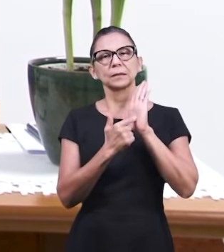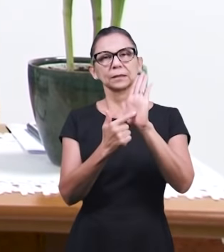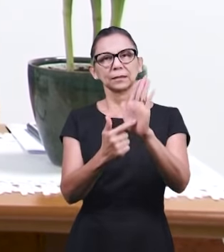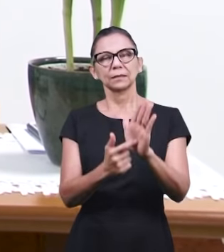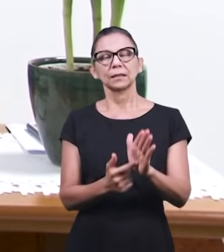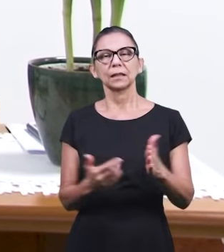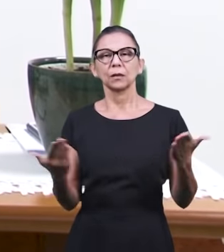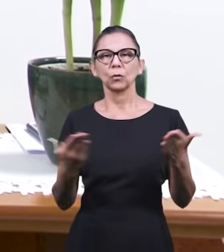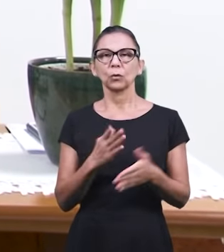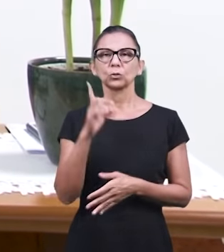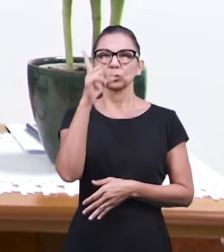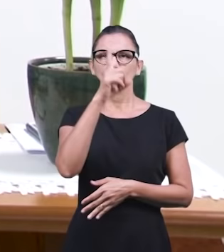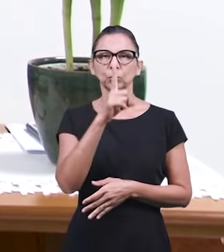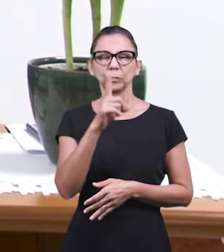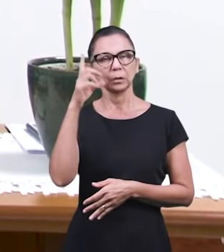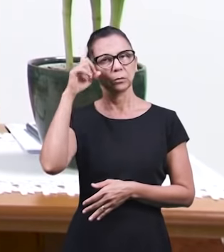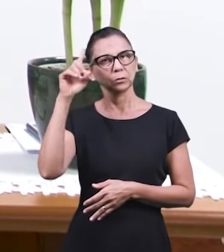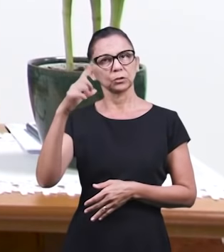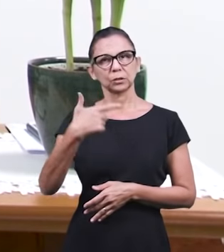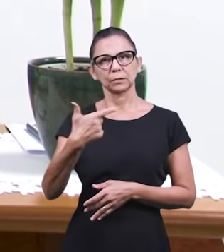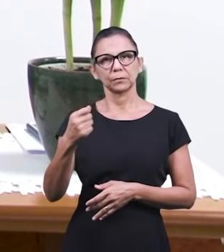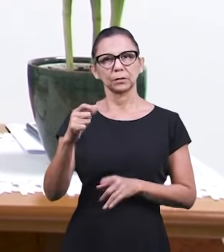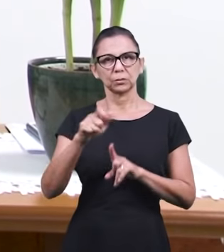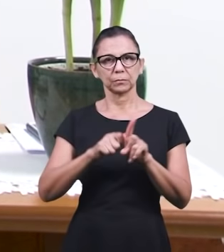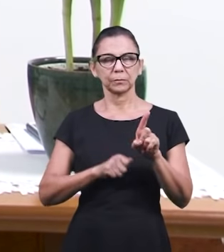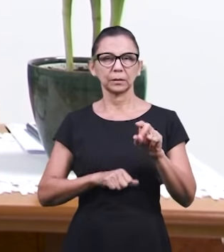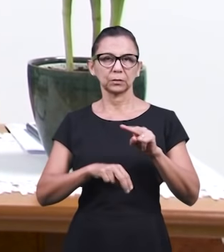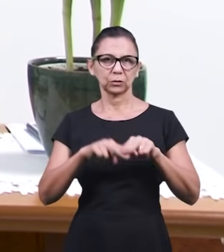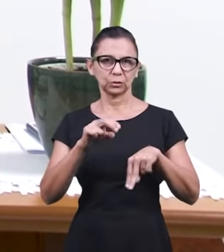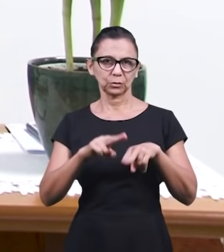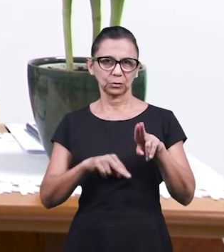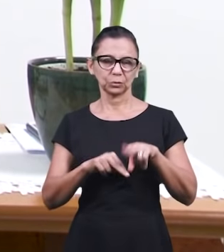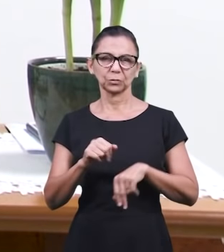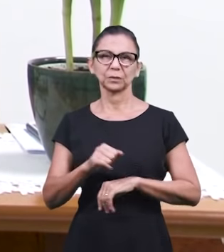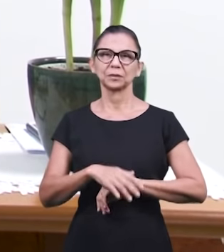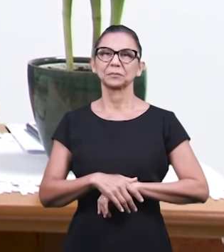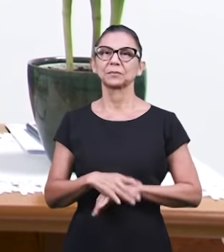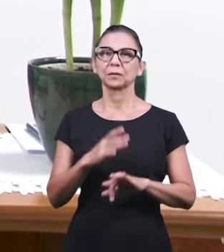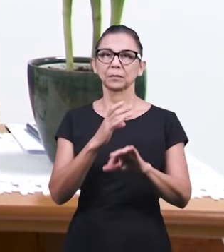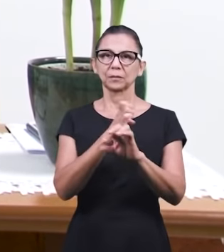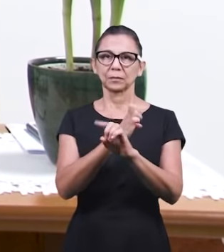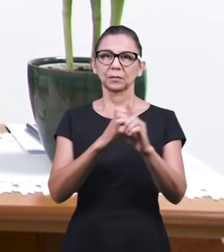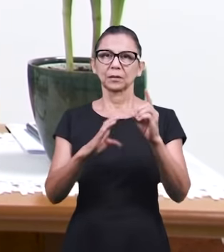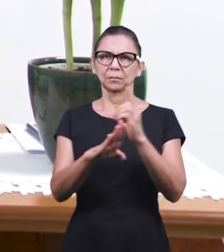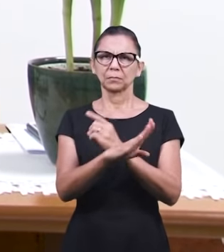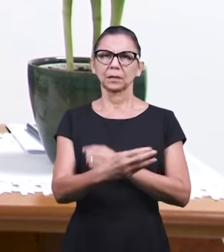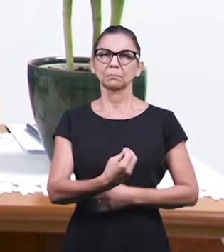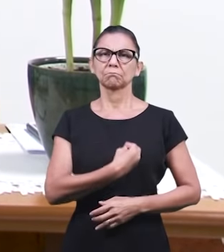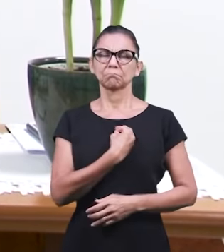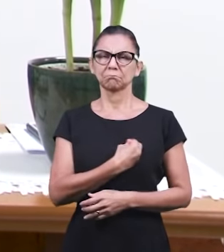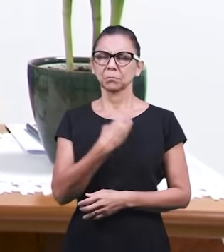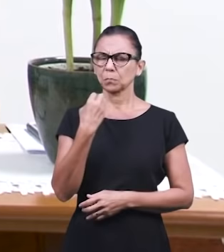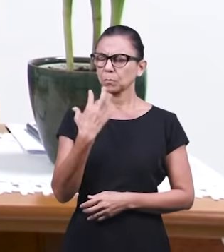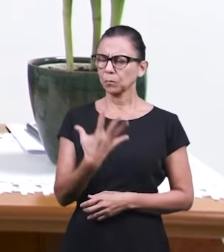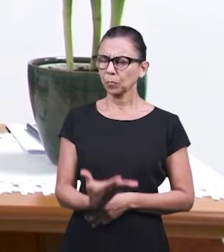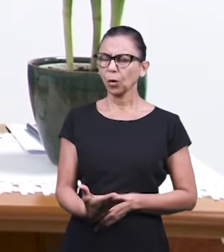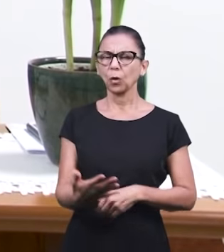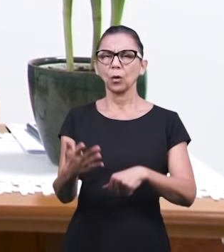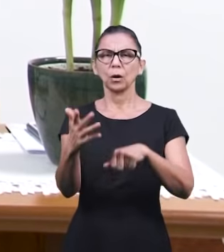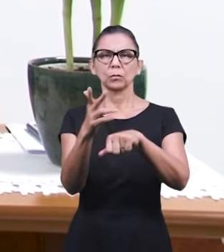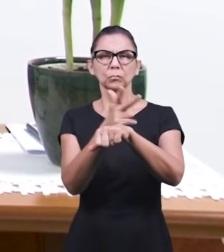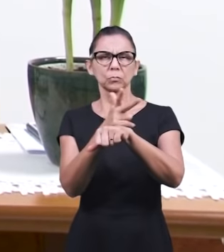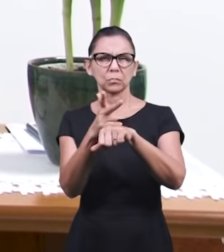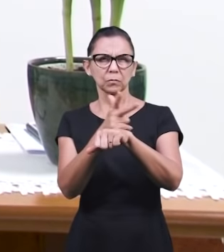de domingo, hoje, dia 20 de junho. Muito boa a participação da Escola Bíblica Dominical nesta manhã, os vídeos